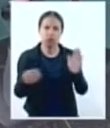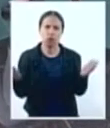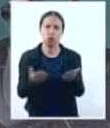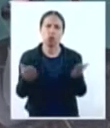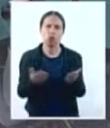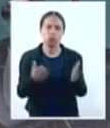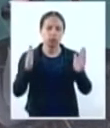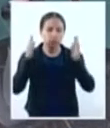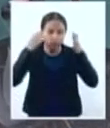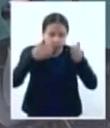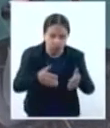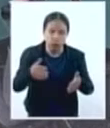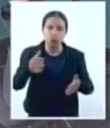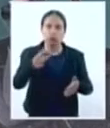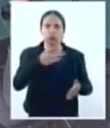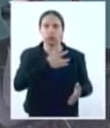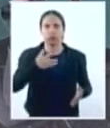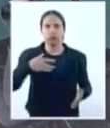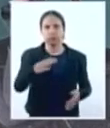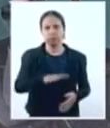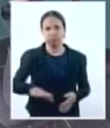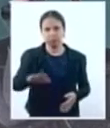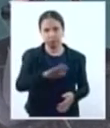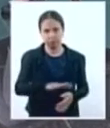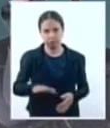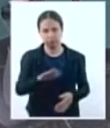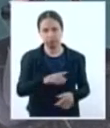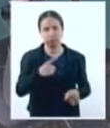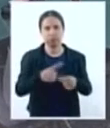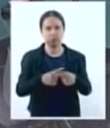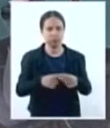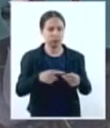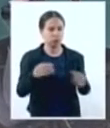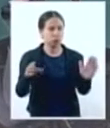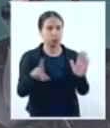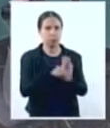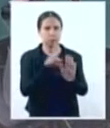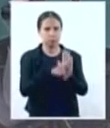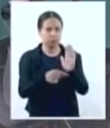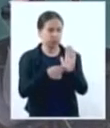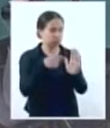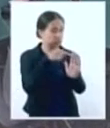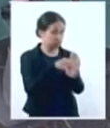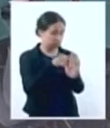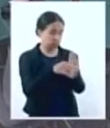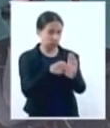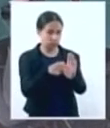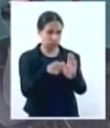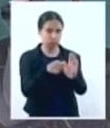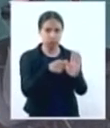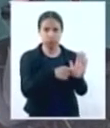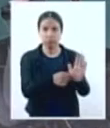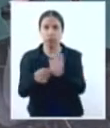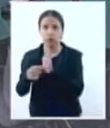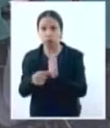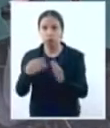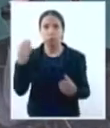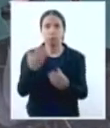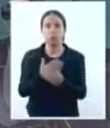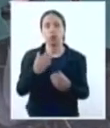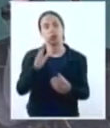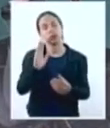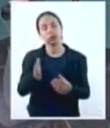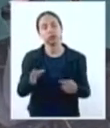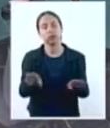área da saúde, justamente pelos seus projetos aqui aprovados, não só apresentados, mas votados e aprovados na Câmara